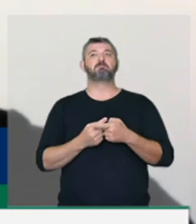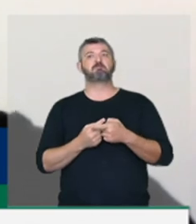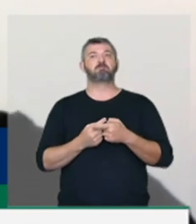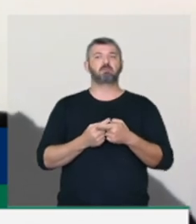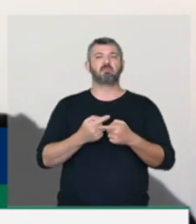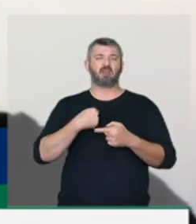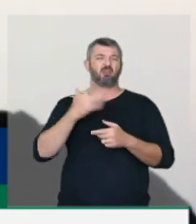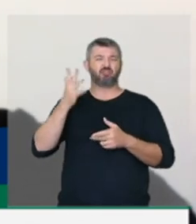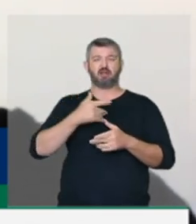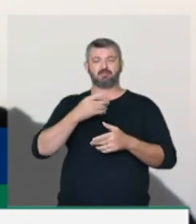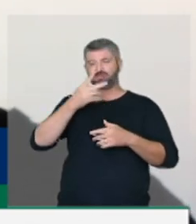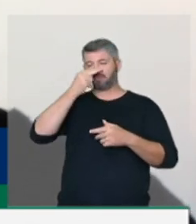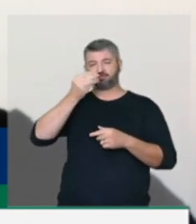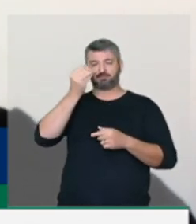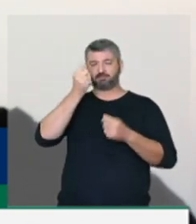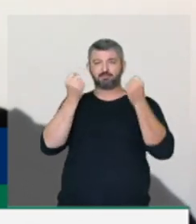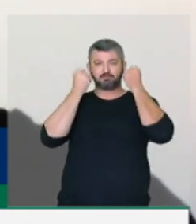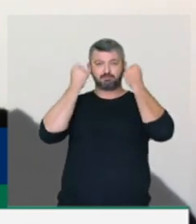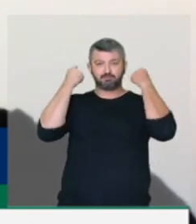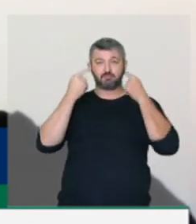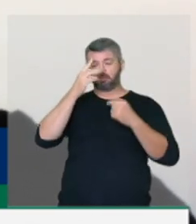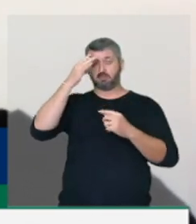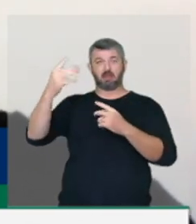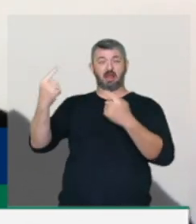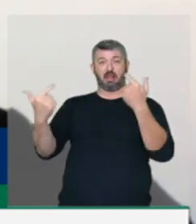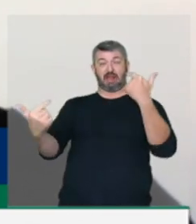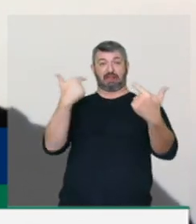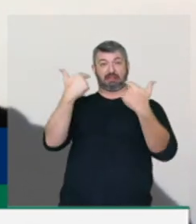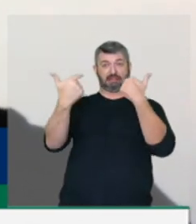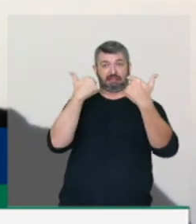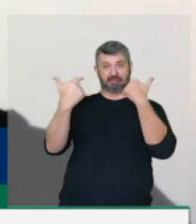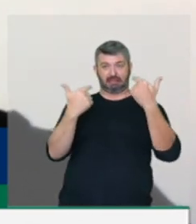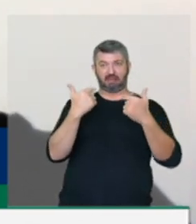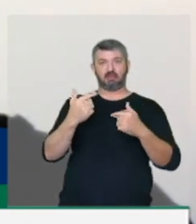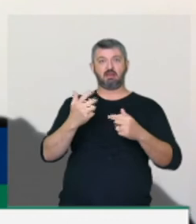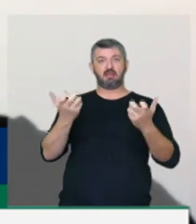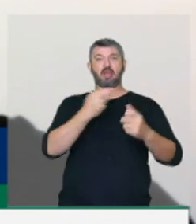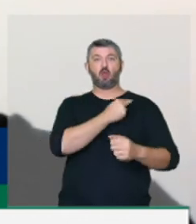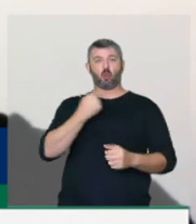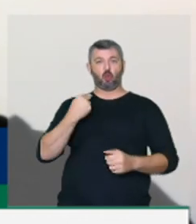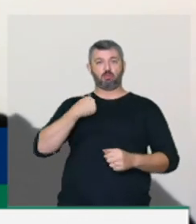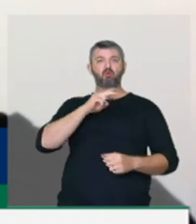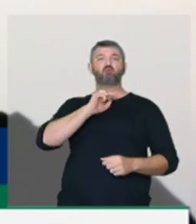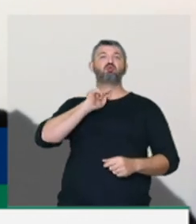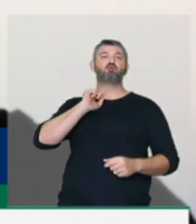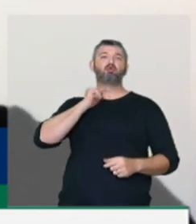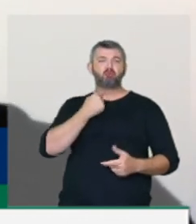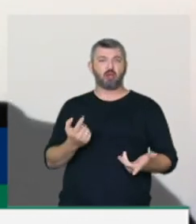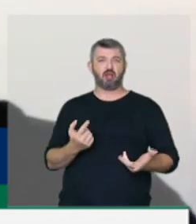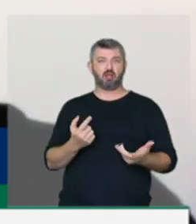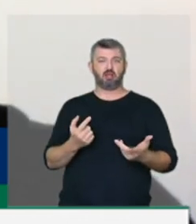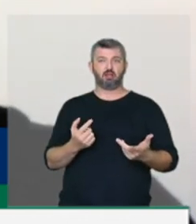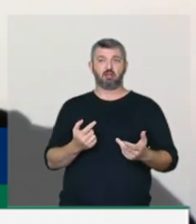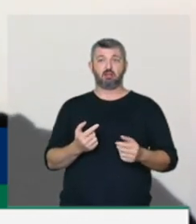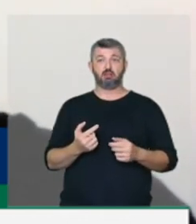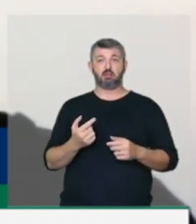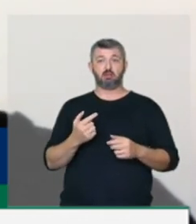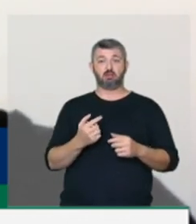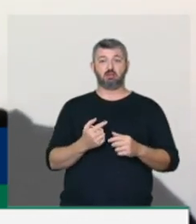já absorvi, foram os ataques inusitados da mídia sempre tentando execrar a minha imagem publicamente. Fui isolado do